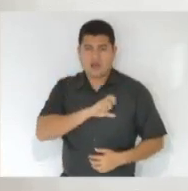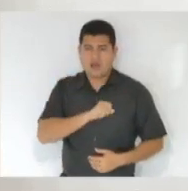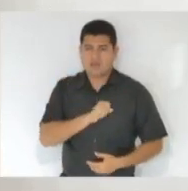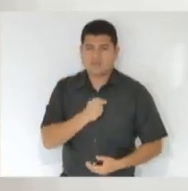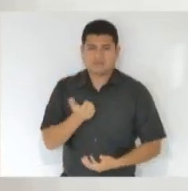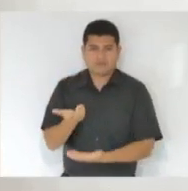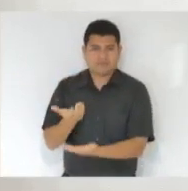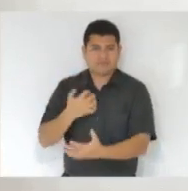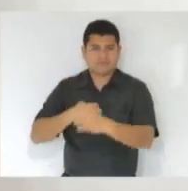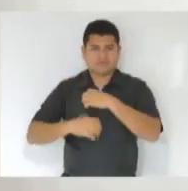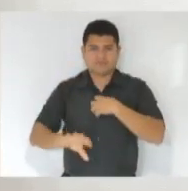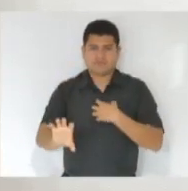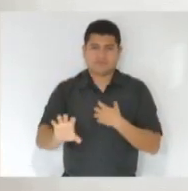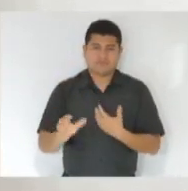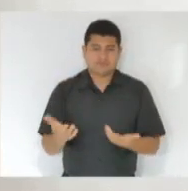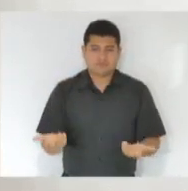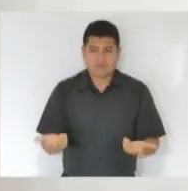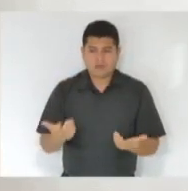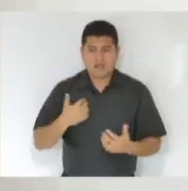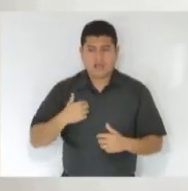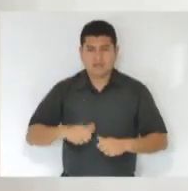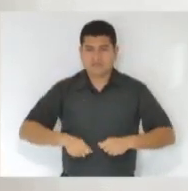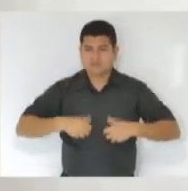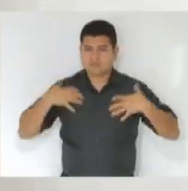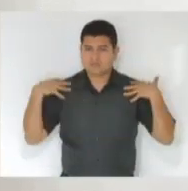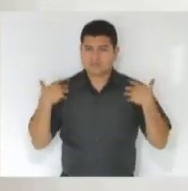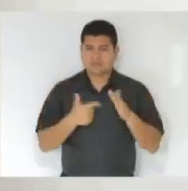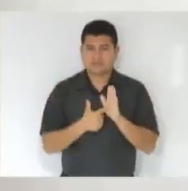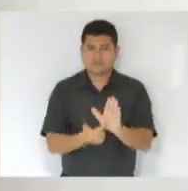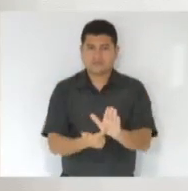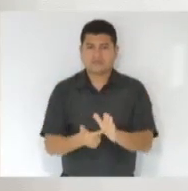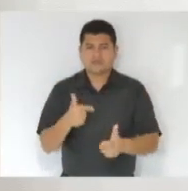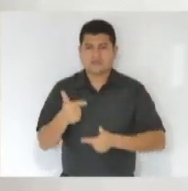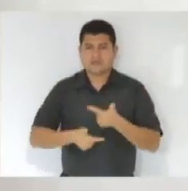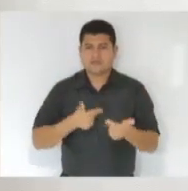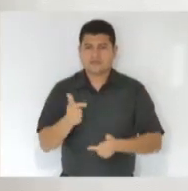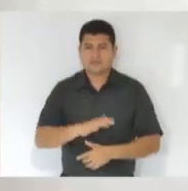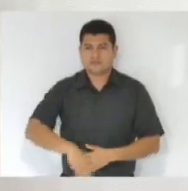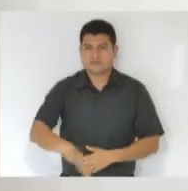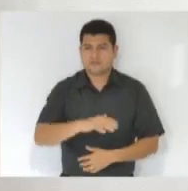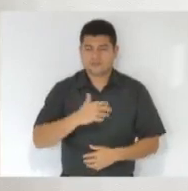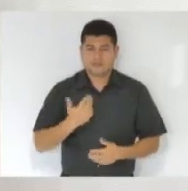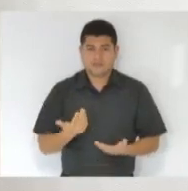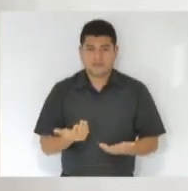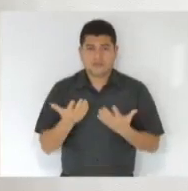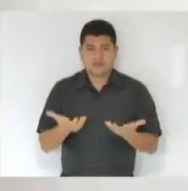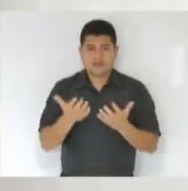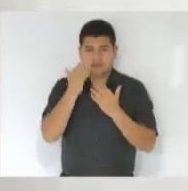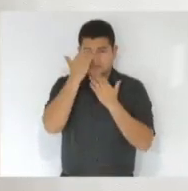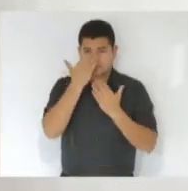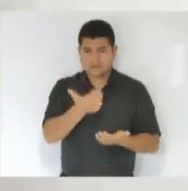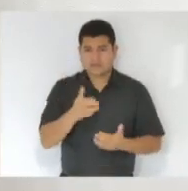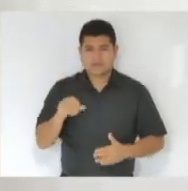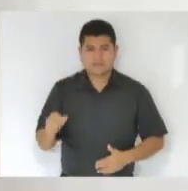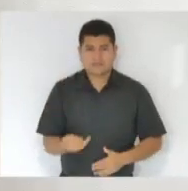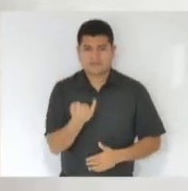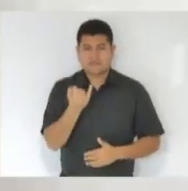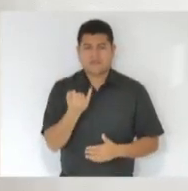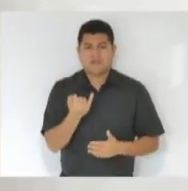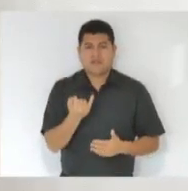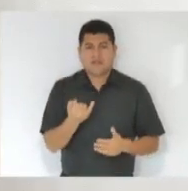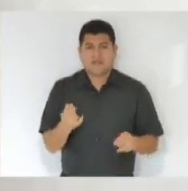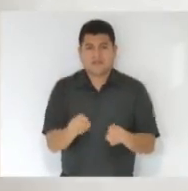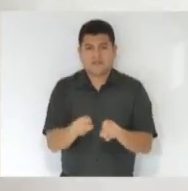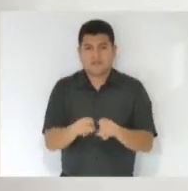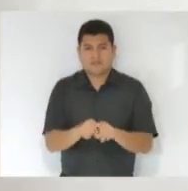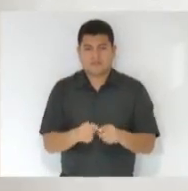é com muita honra que apresento este trabalho a todos vocês. Quero agradecer a oportunidade, agradecer à deputada Paulinha, que nos